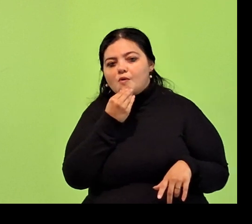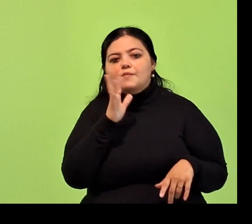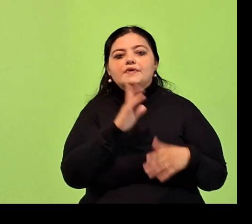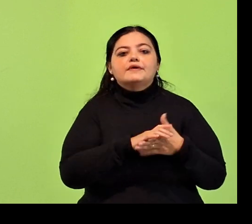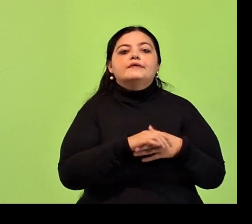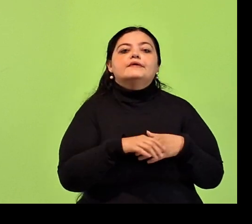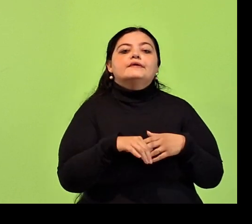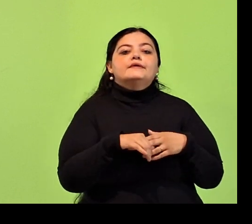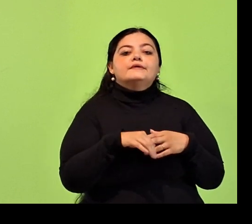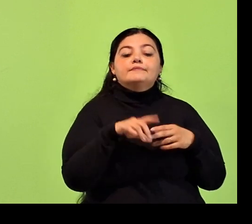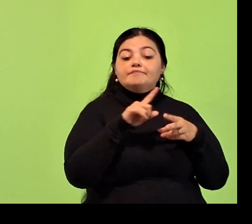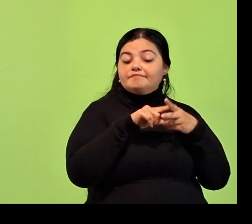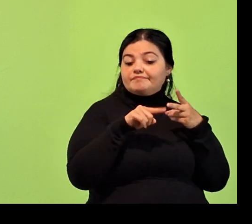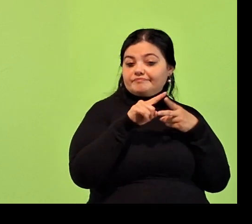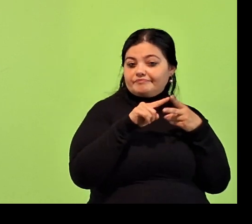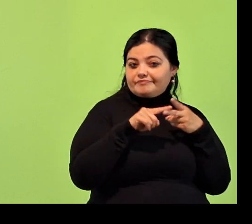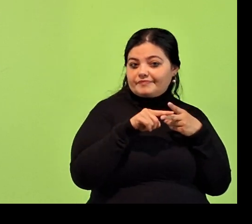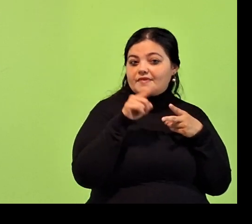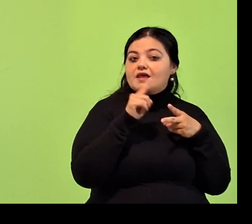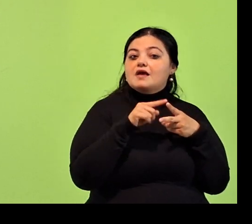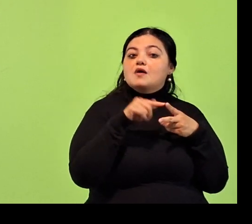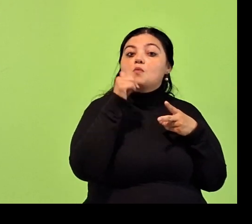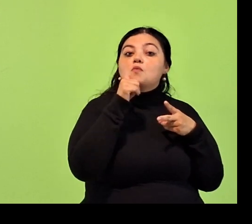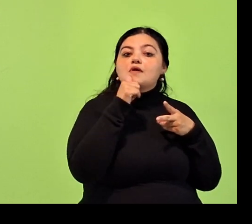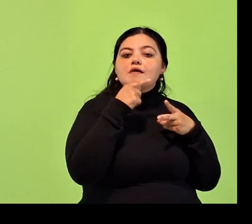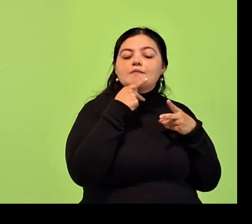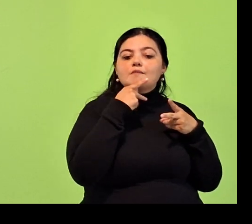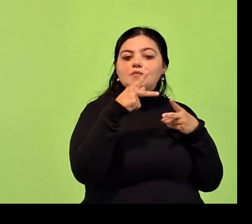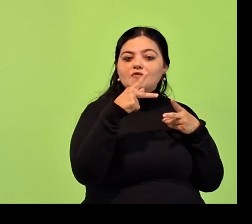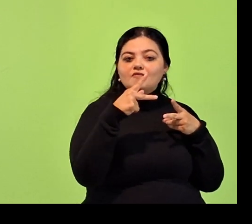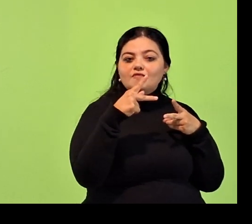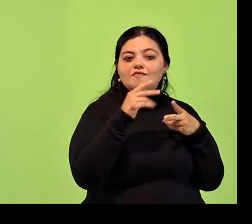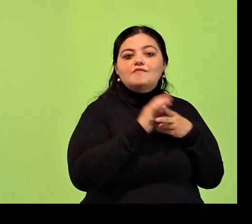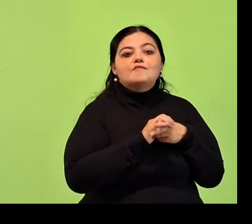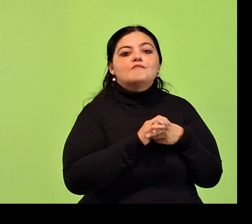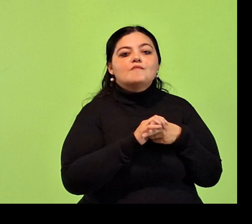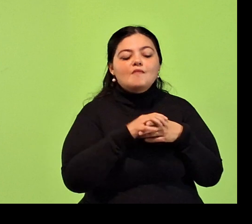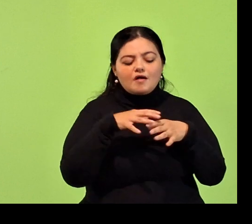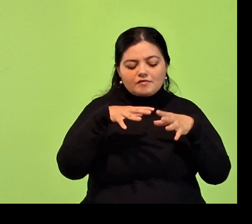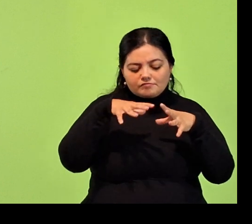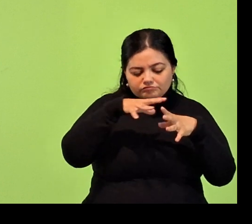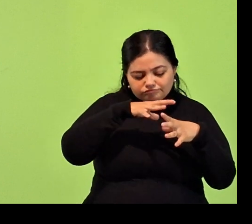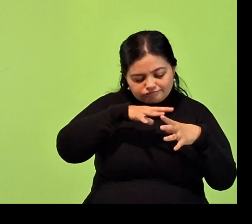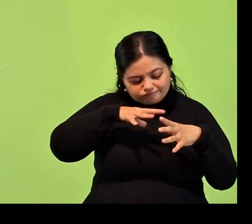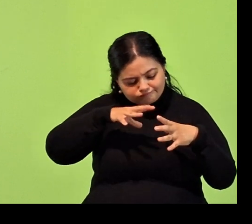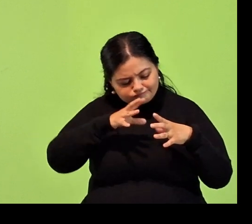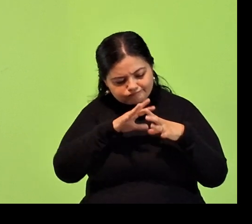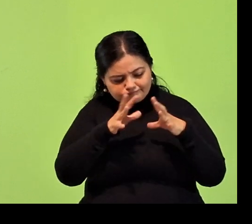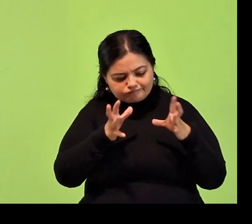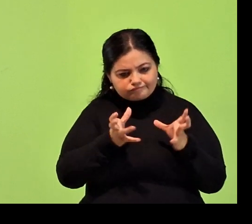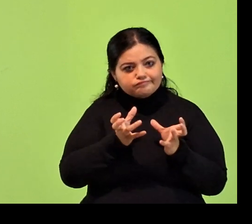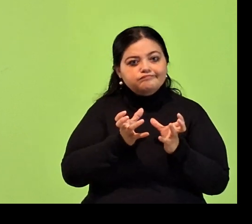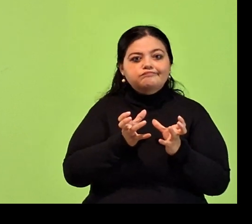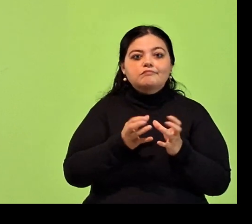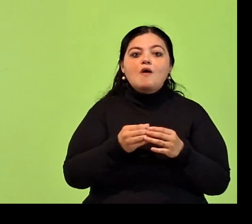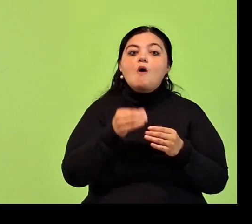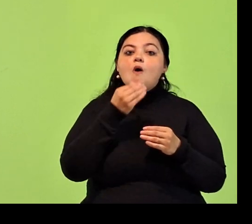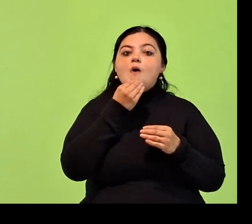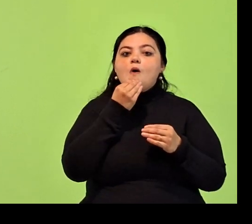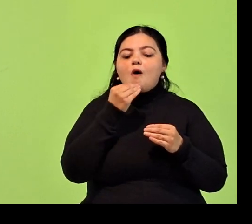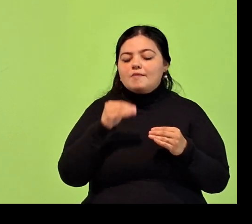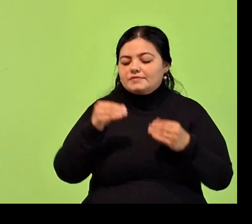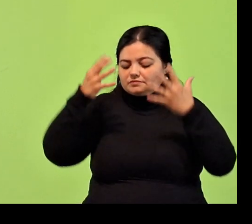e Teruji. Ela é uma profetisa, uma vidente. Teruji era um médium, ele